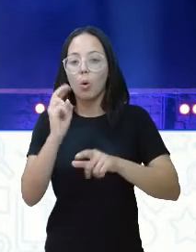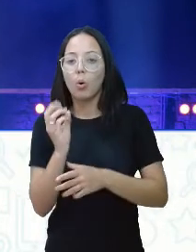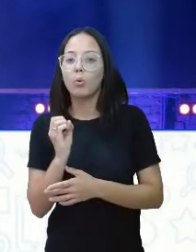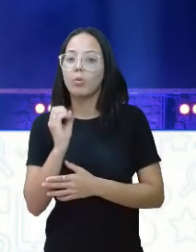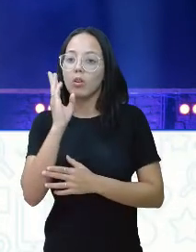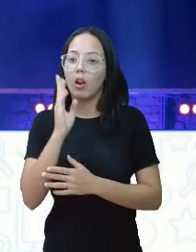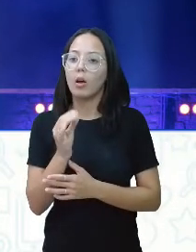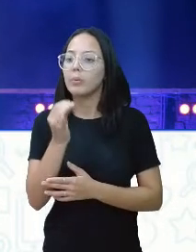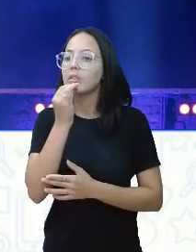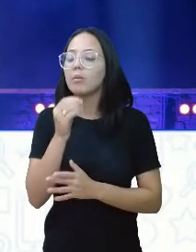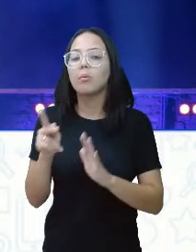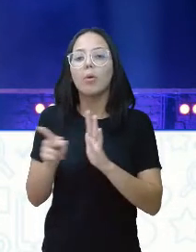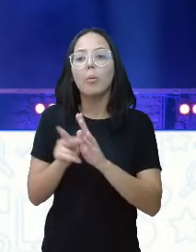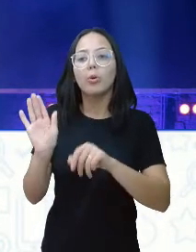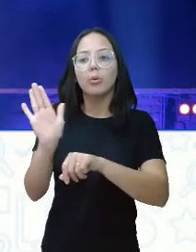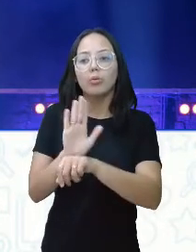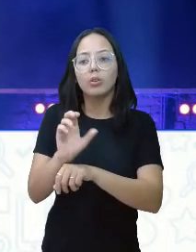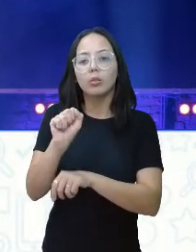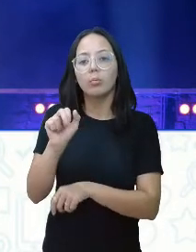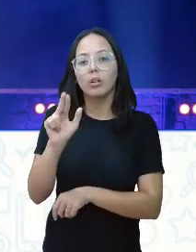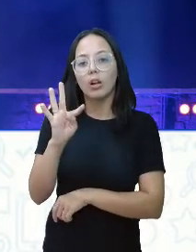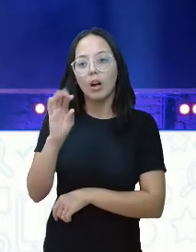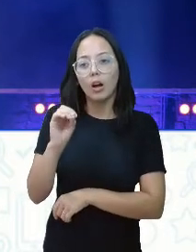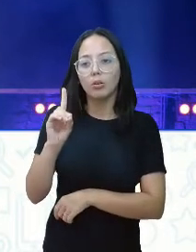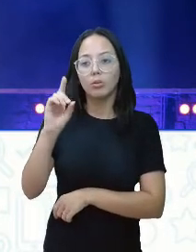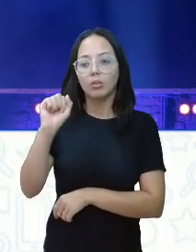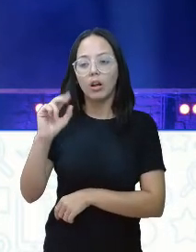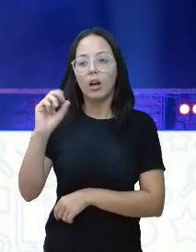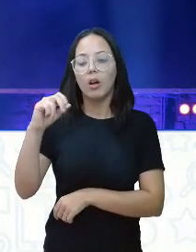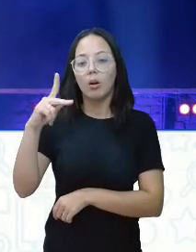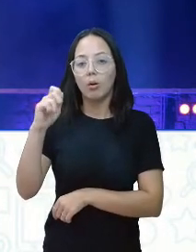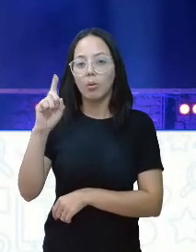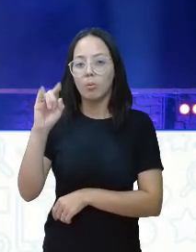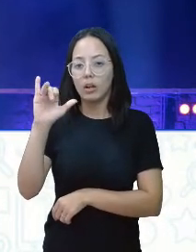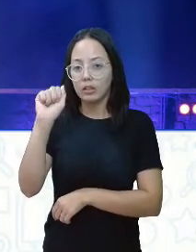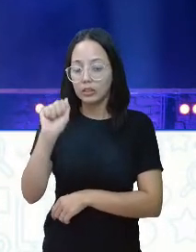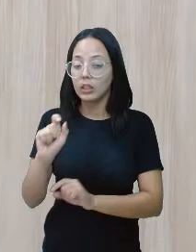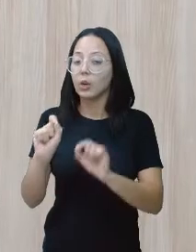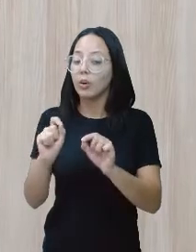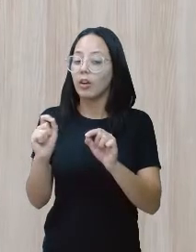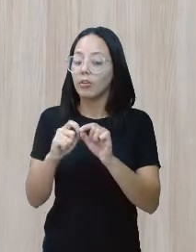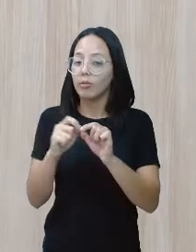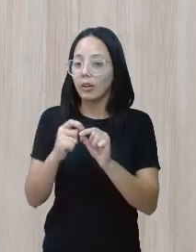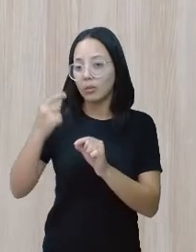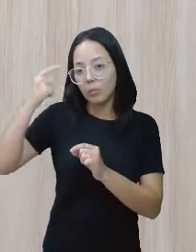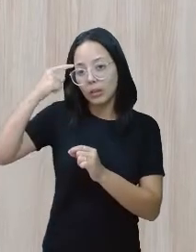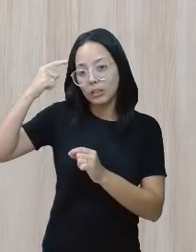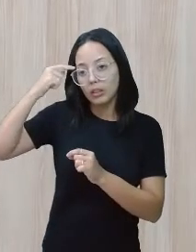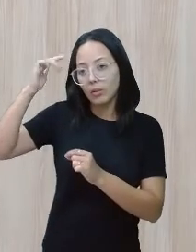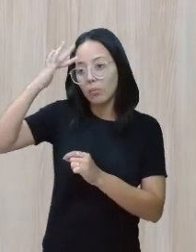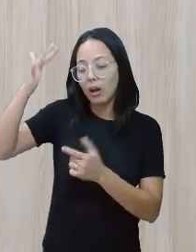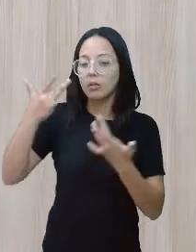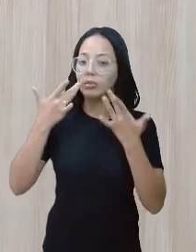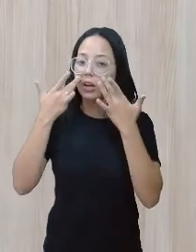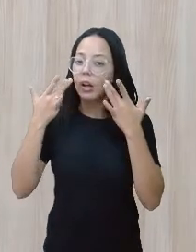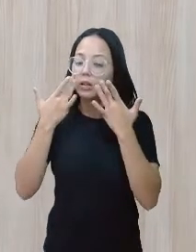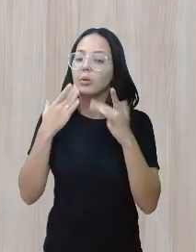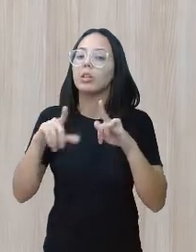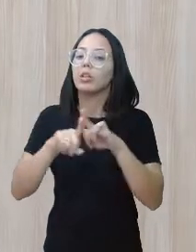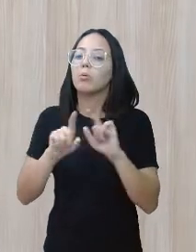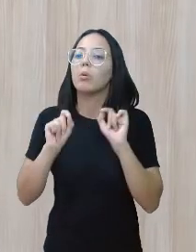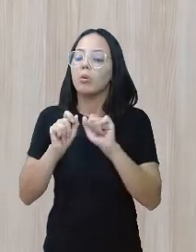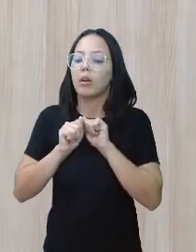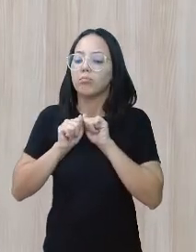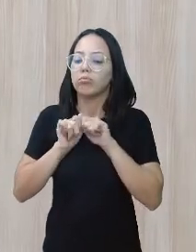da Compadecida, né? A gente tem o Auto da Compadecida, que é um texto dramático, que foi feito pensando aí no teatro, mas também que